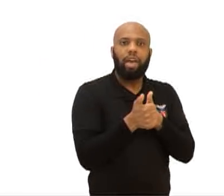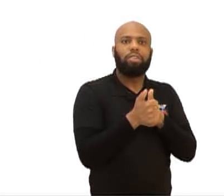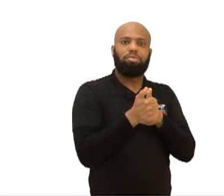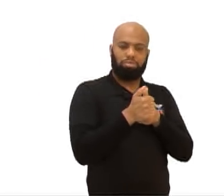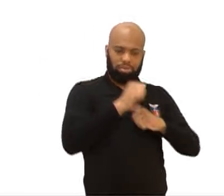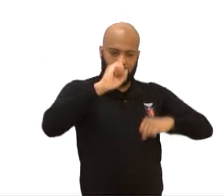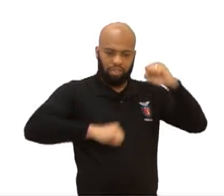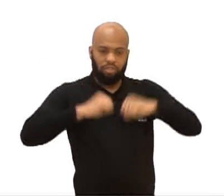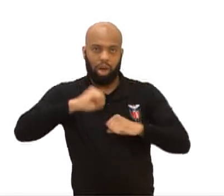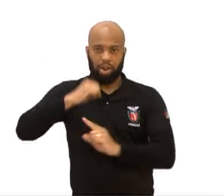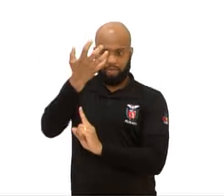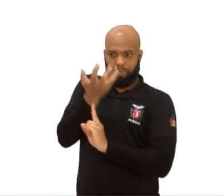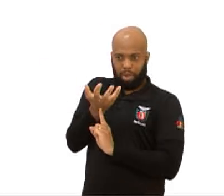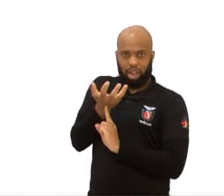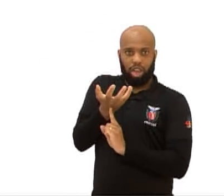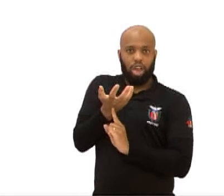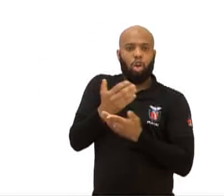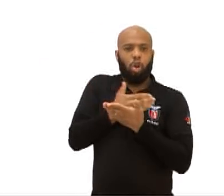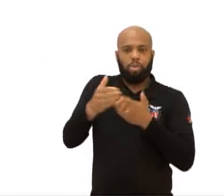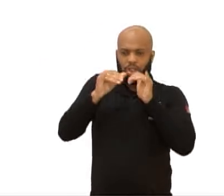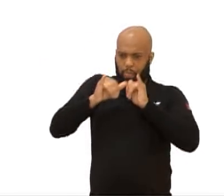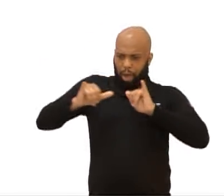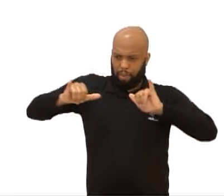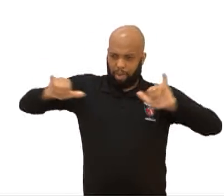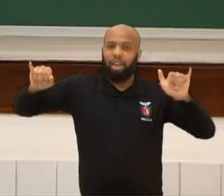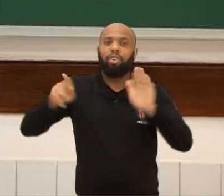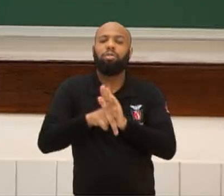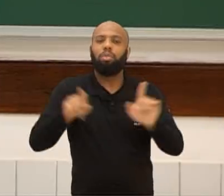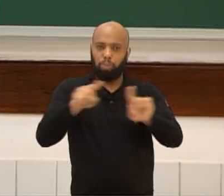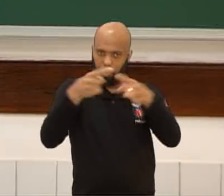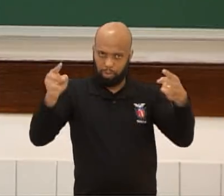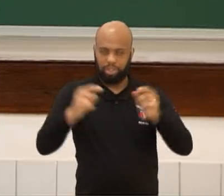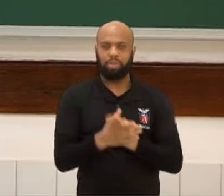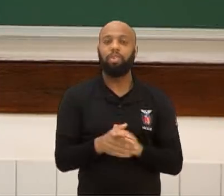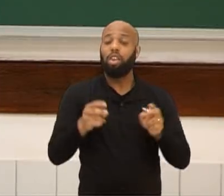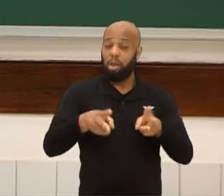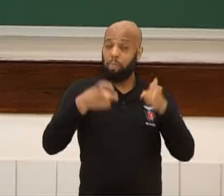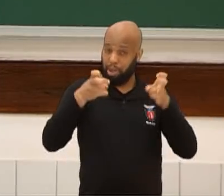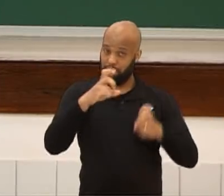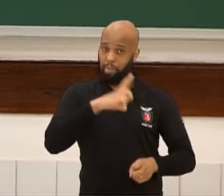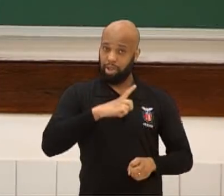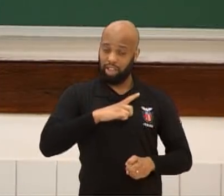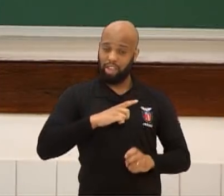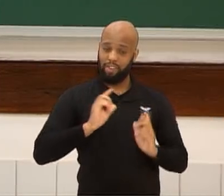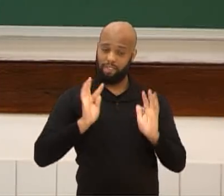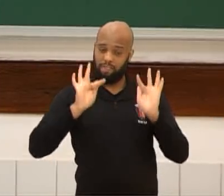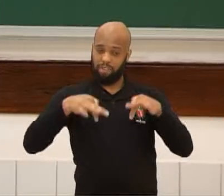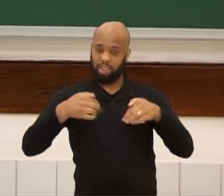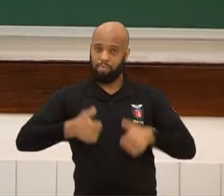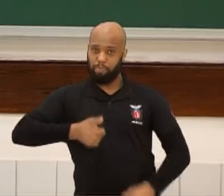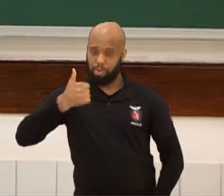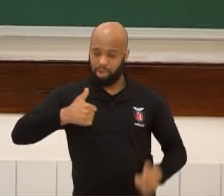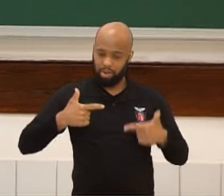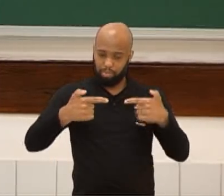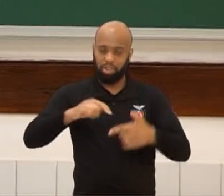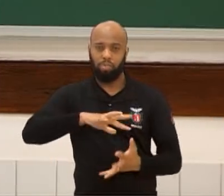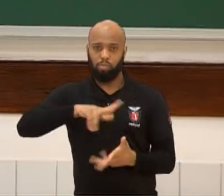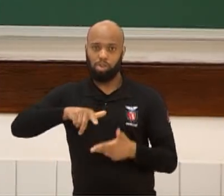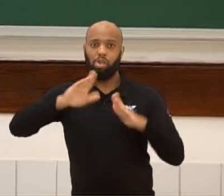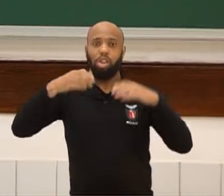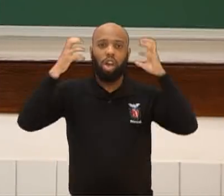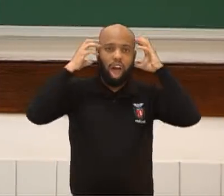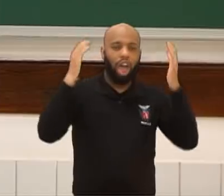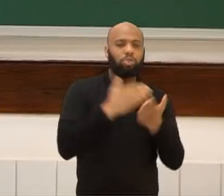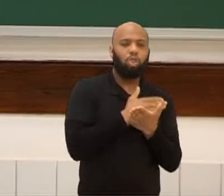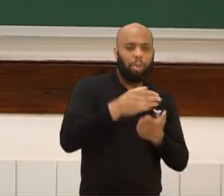na fábrica e passou a transmitir música. Então a gente percebe que logo no final da Primeira Guerra, o rádio já começa a ter a função